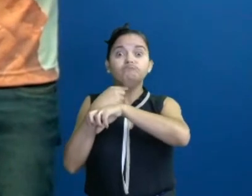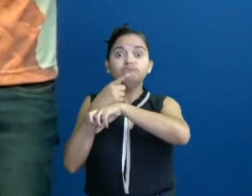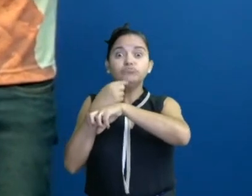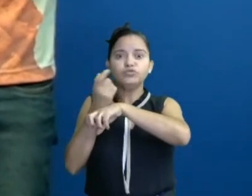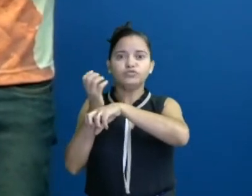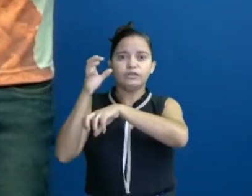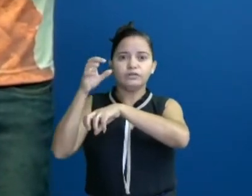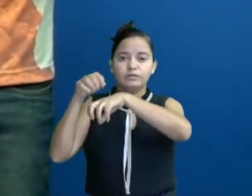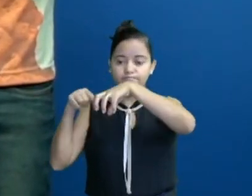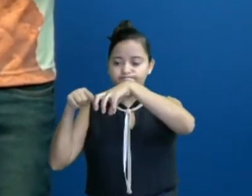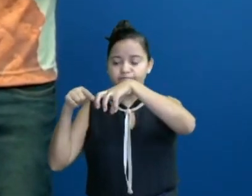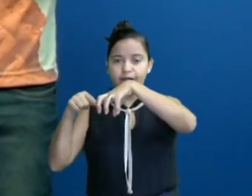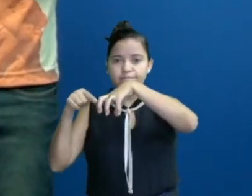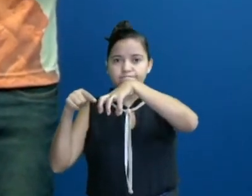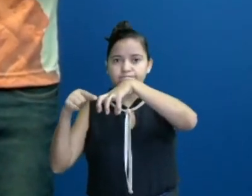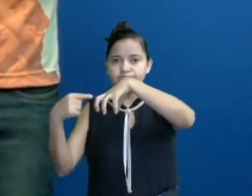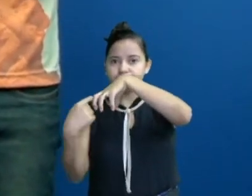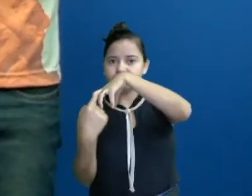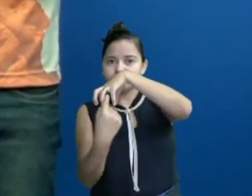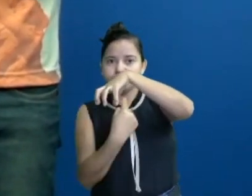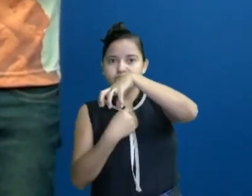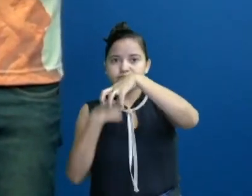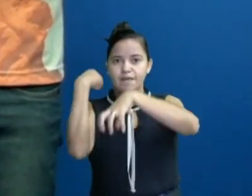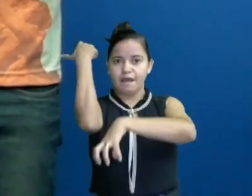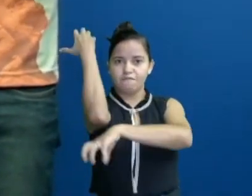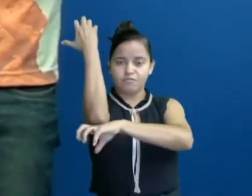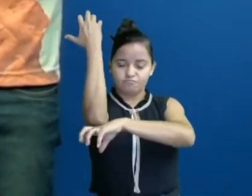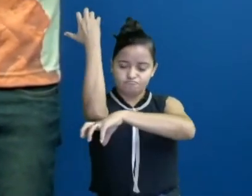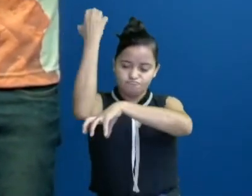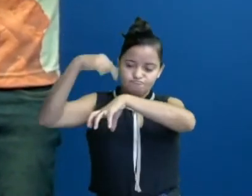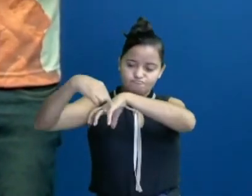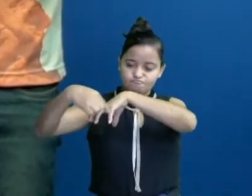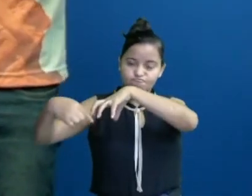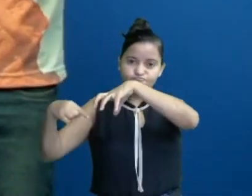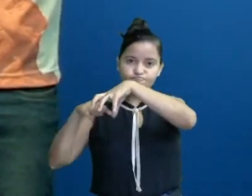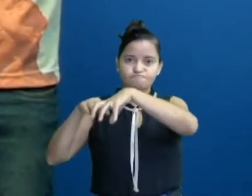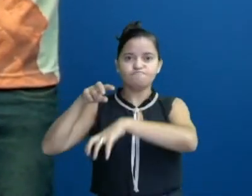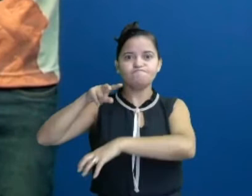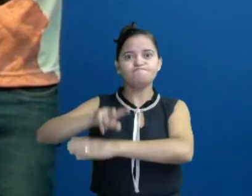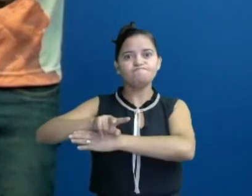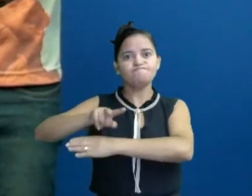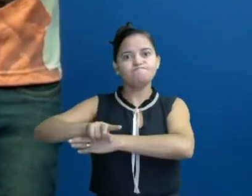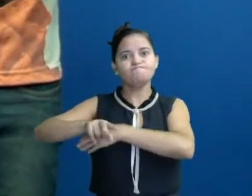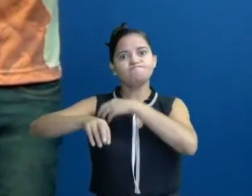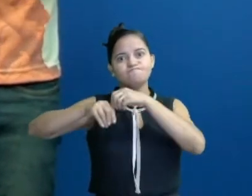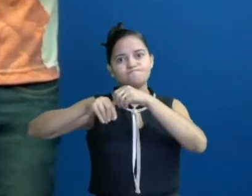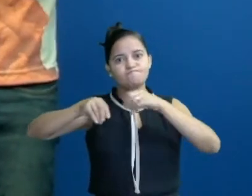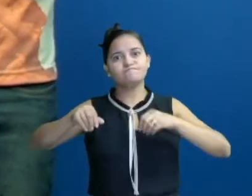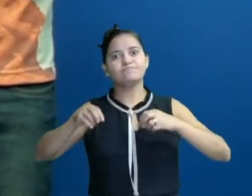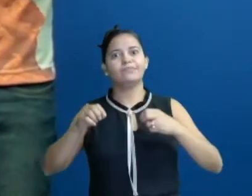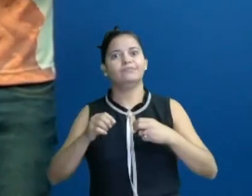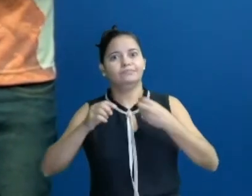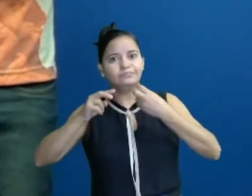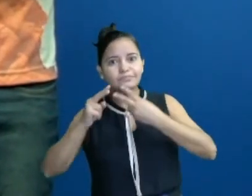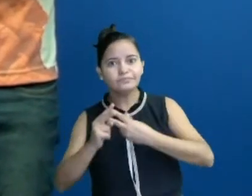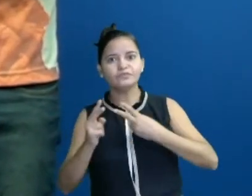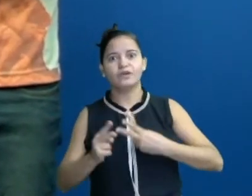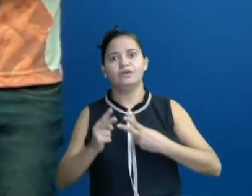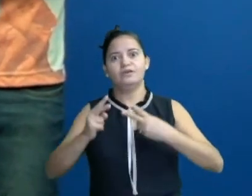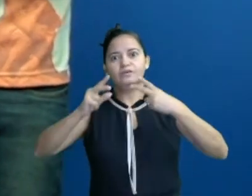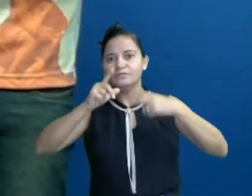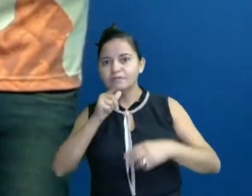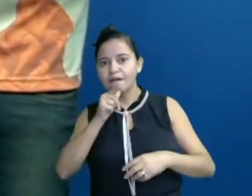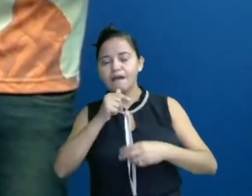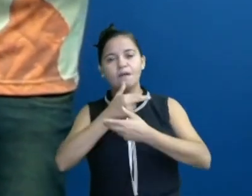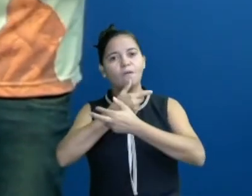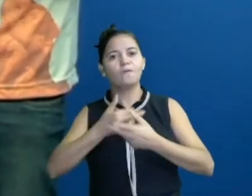bem mais compacto, ele vai estar bem mais resistente a essas ações da água, do vento e de outros agentes, tá